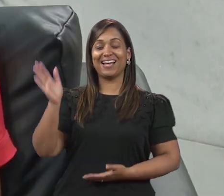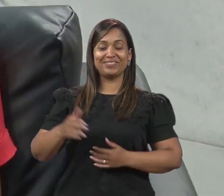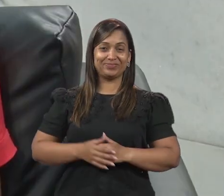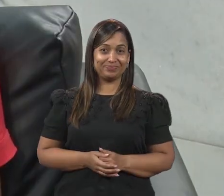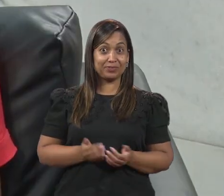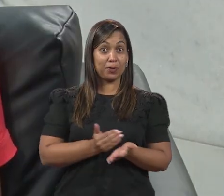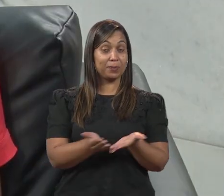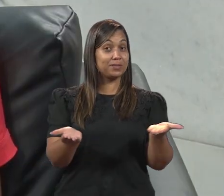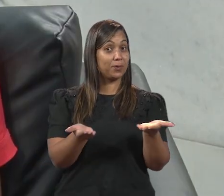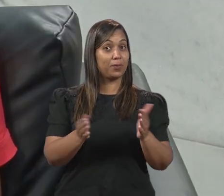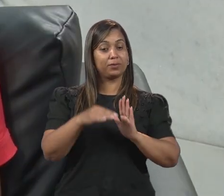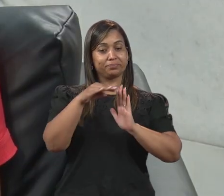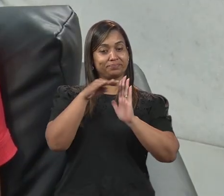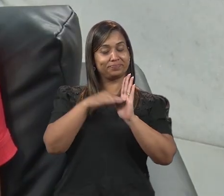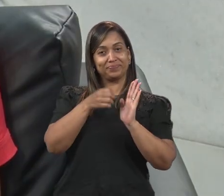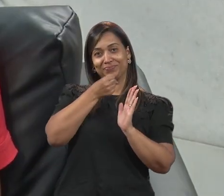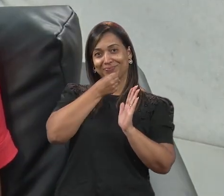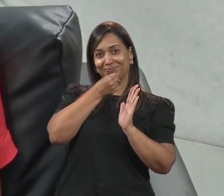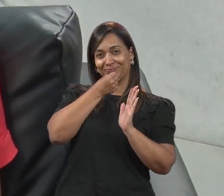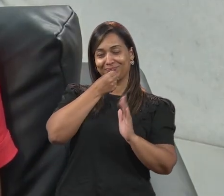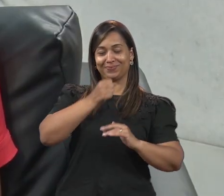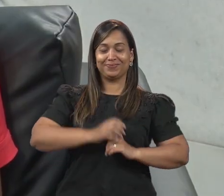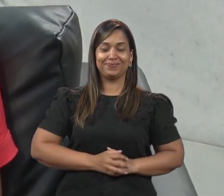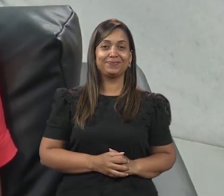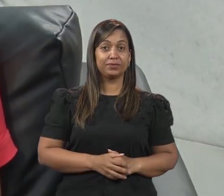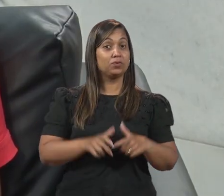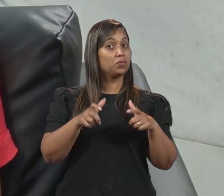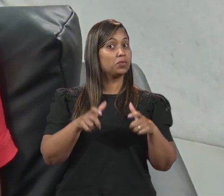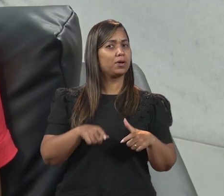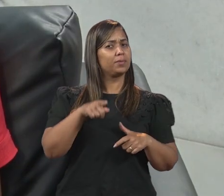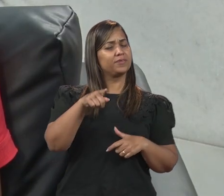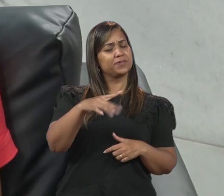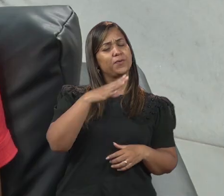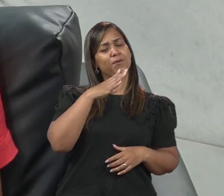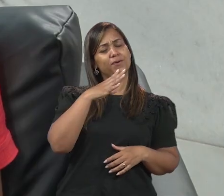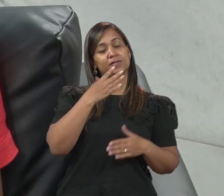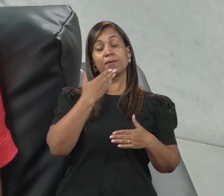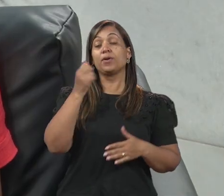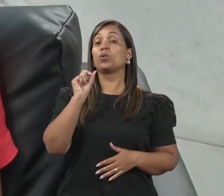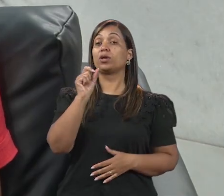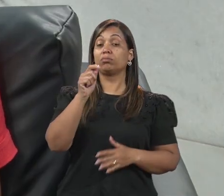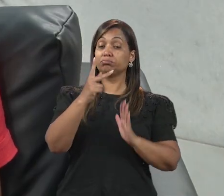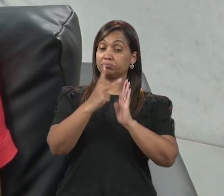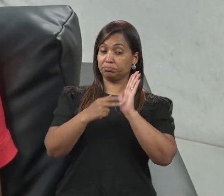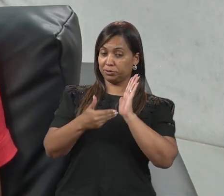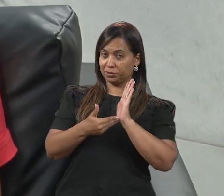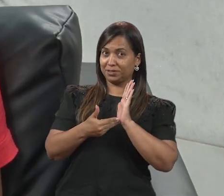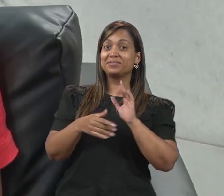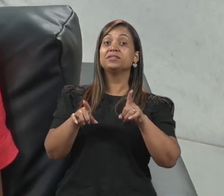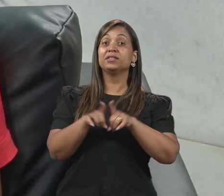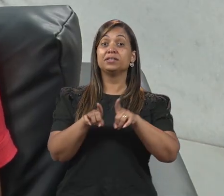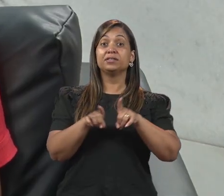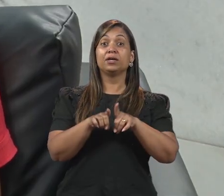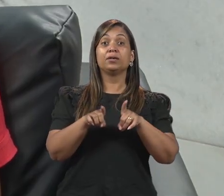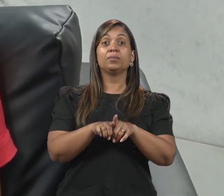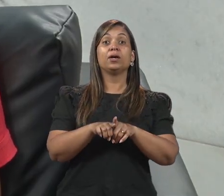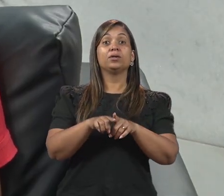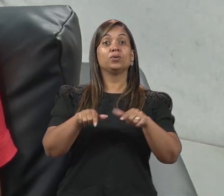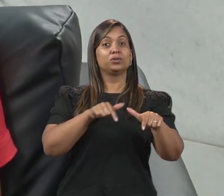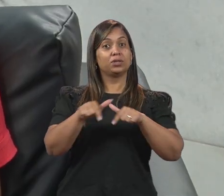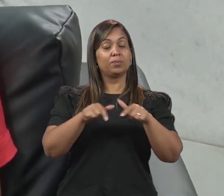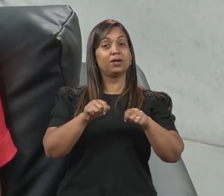Olá! Começa agora o programa Questão de Ordem, um espaço para você conhecer melhor os projetos e demais